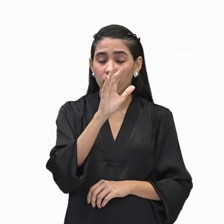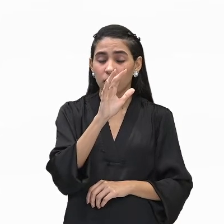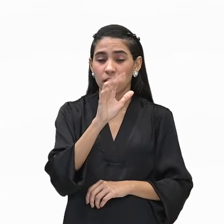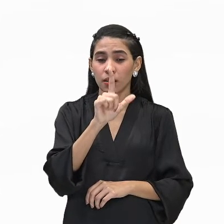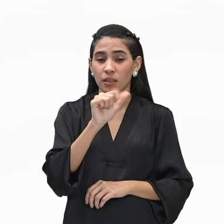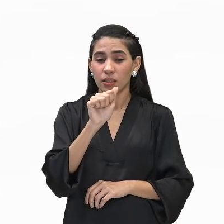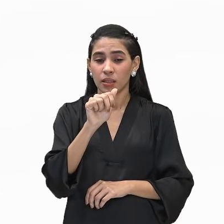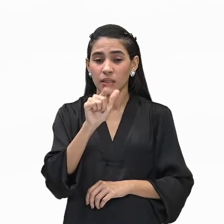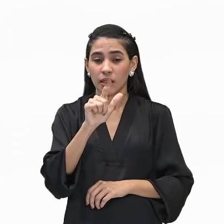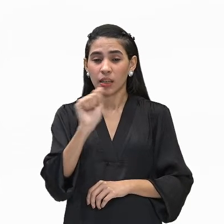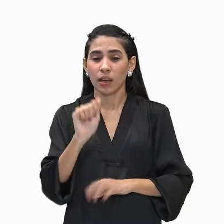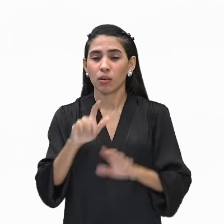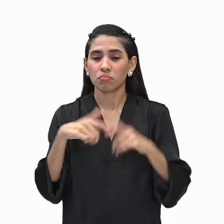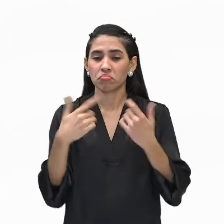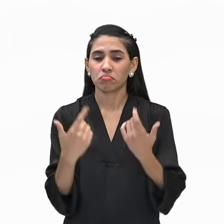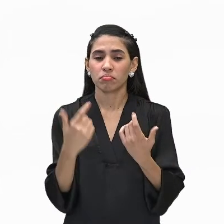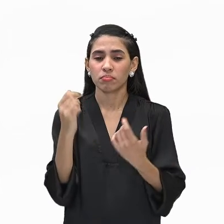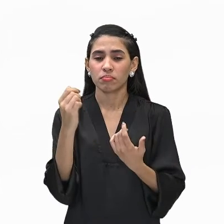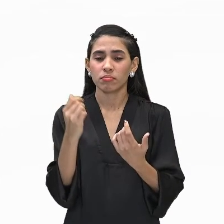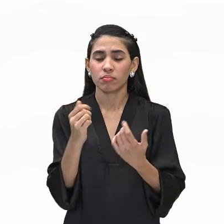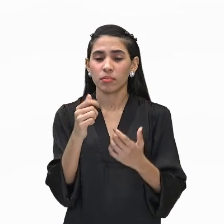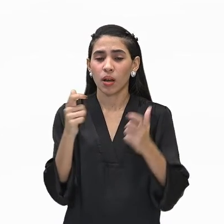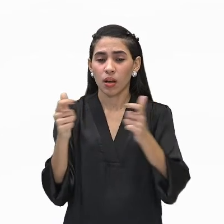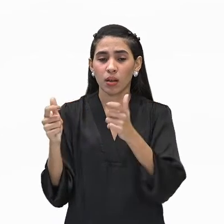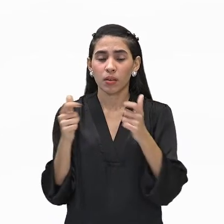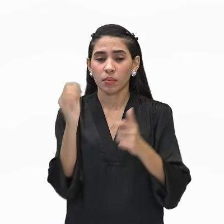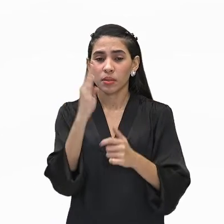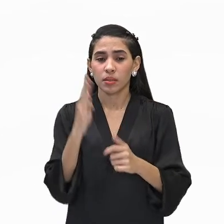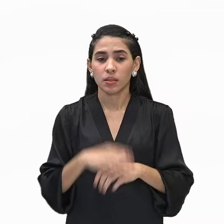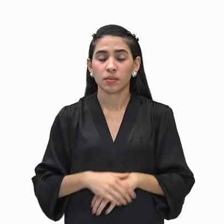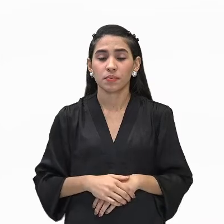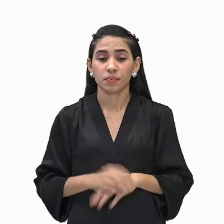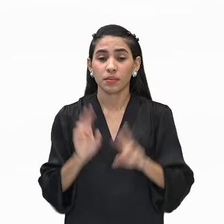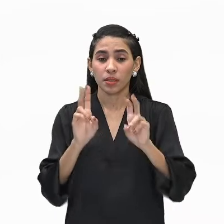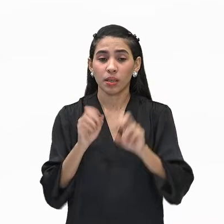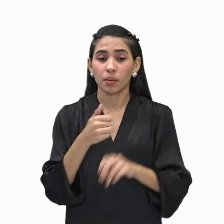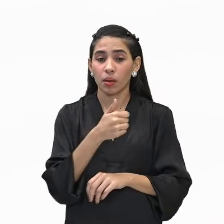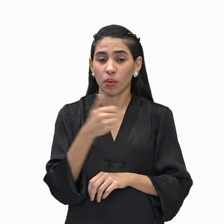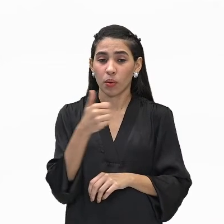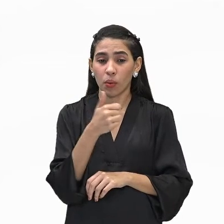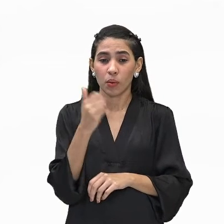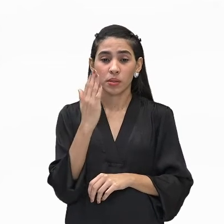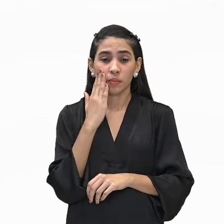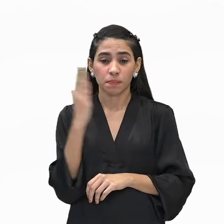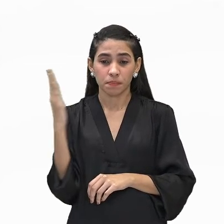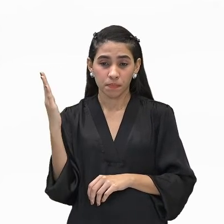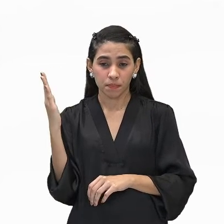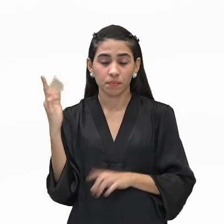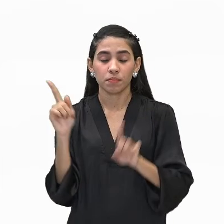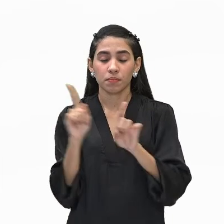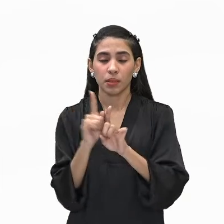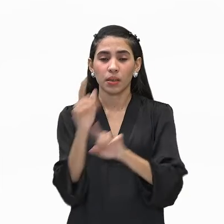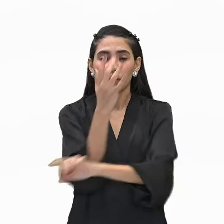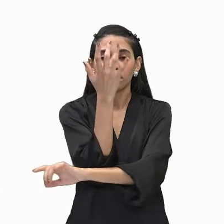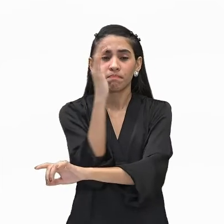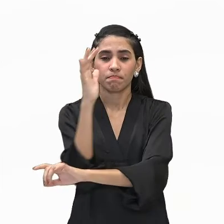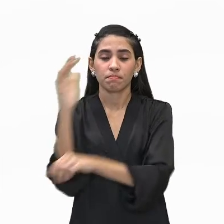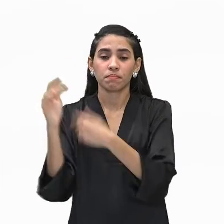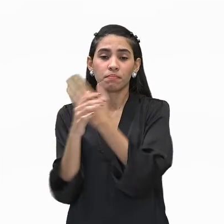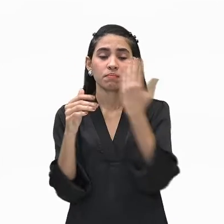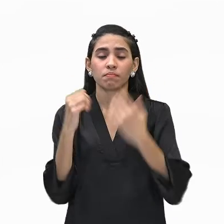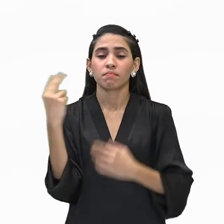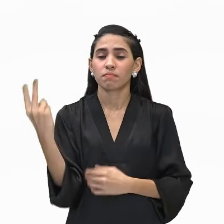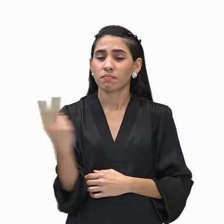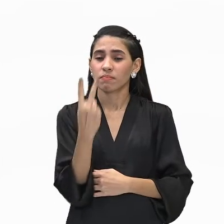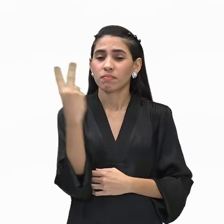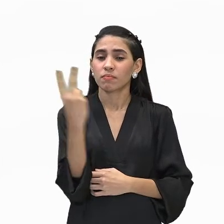território brasileiro? Subtema 11. A fauna é extremamente rica e conta com mais de 30 milhões de